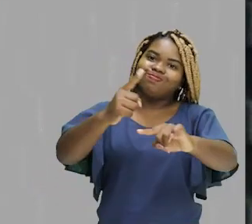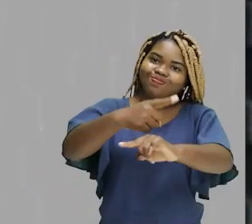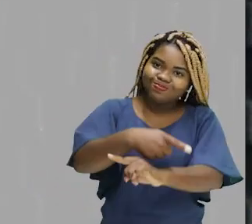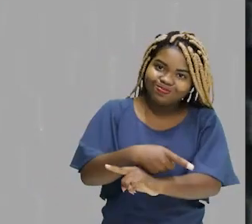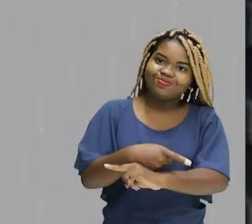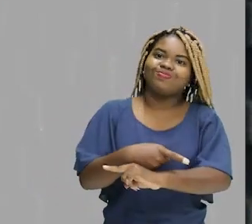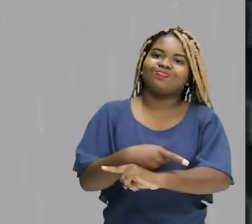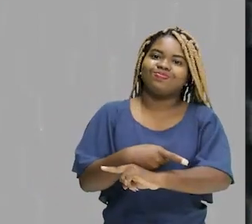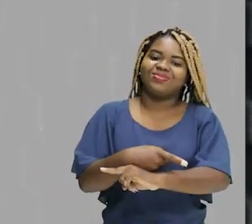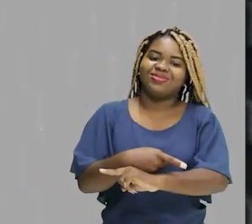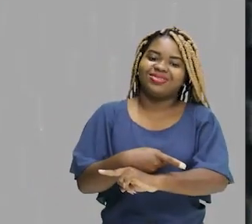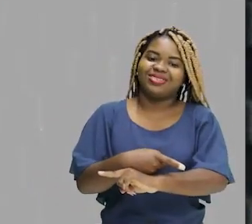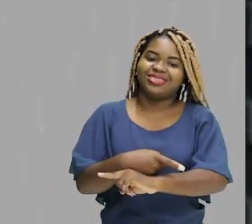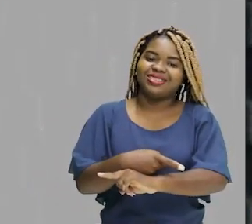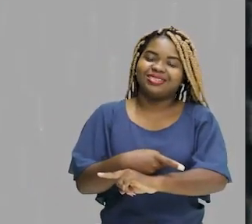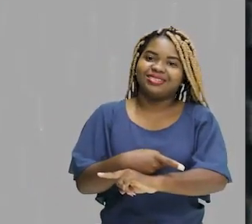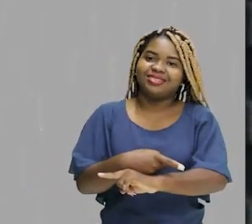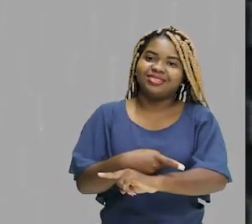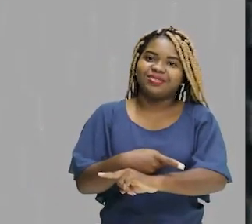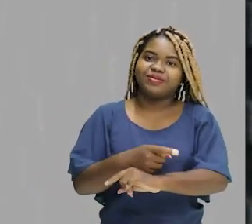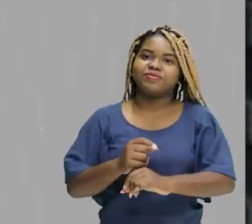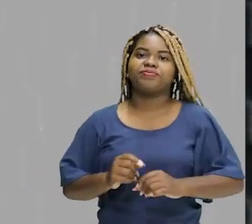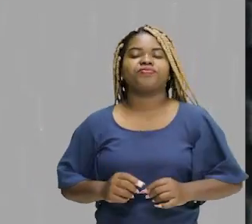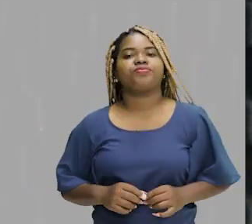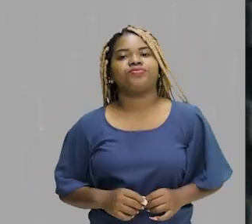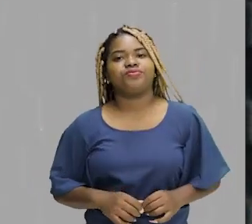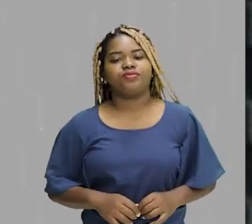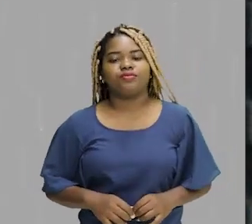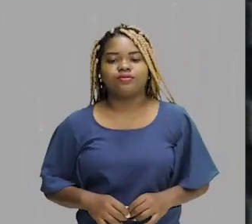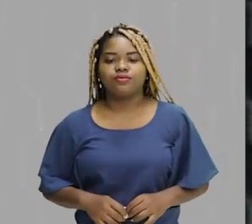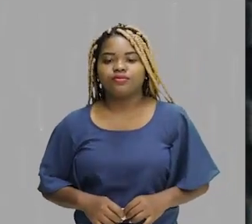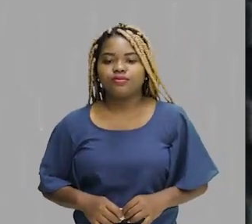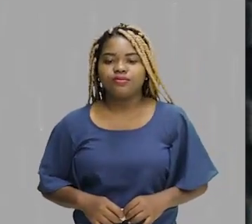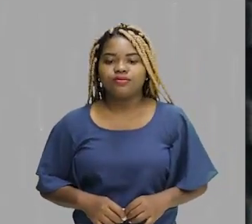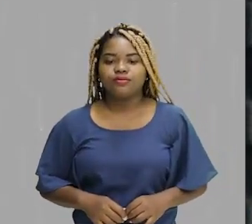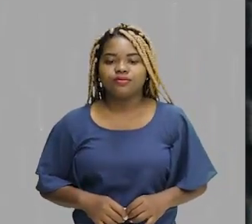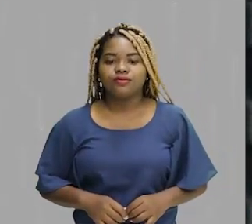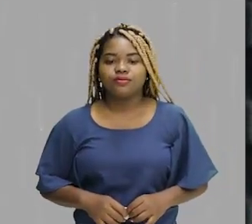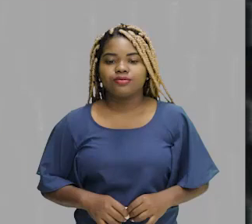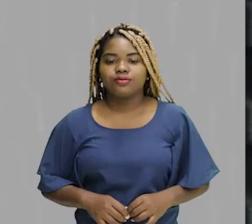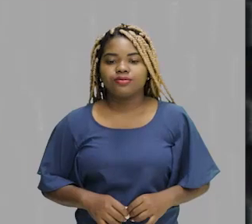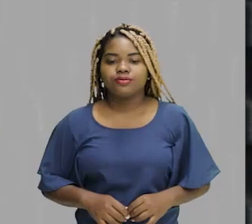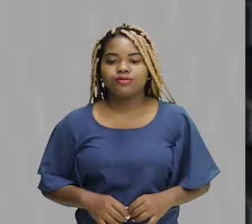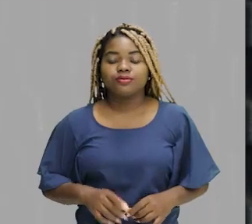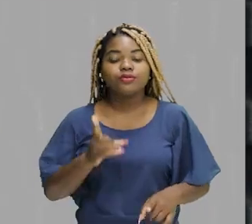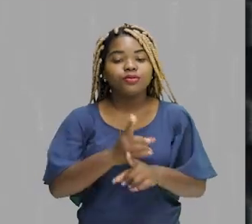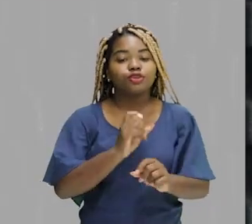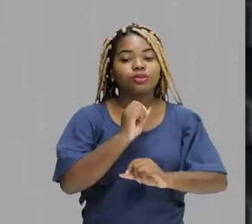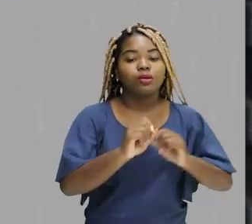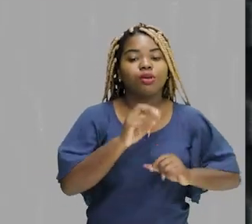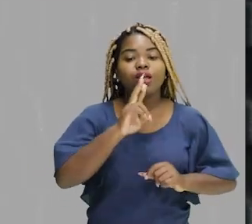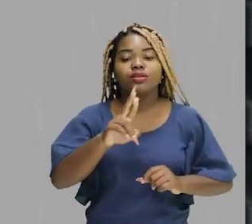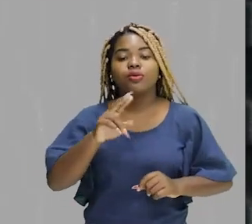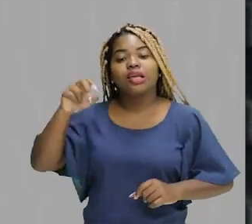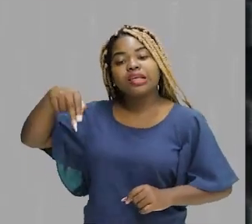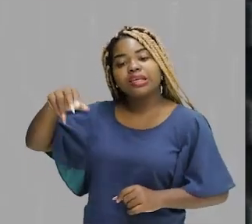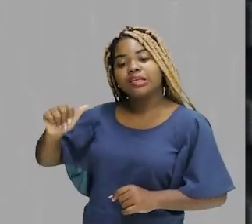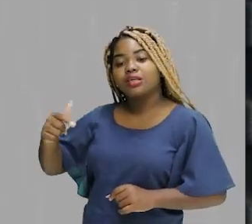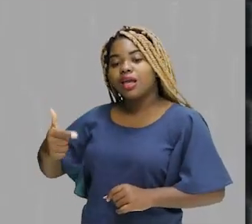seja, a carga de um passa a ser o índice do outro e vice-versa. Com isso, nós vamos chegar ao resultado, o